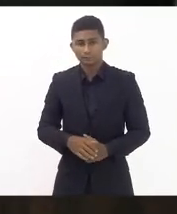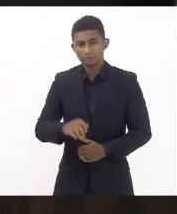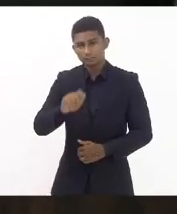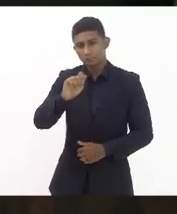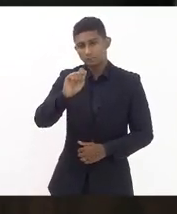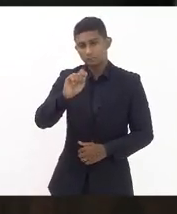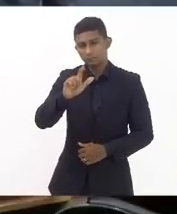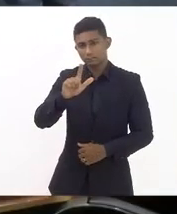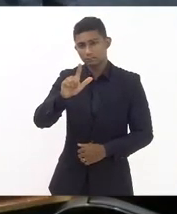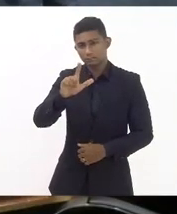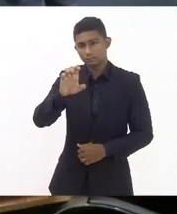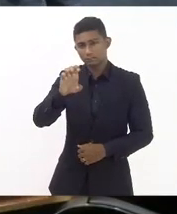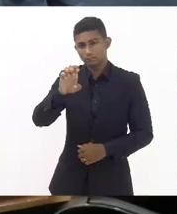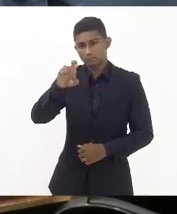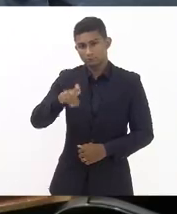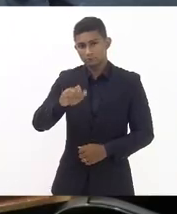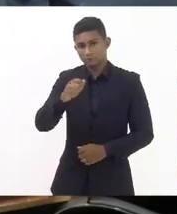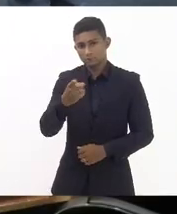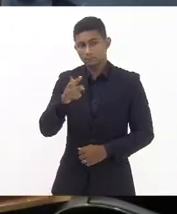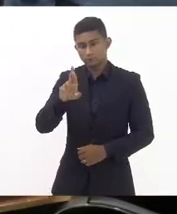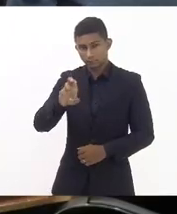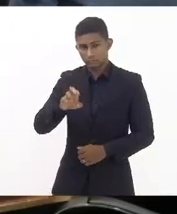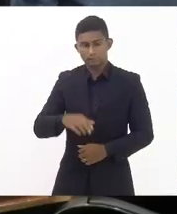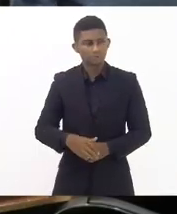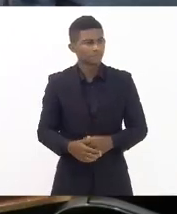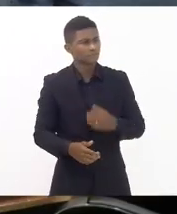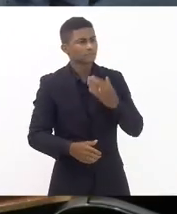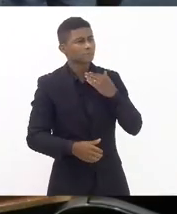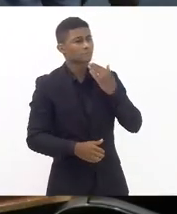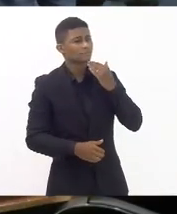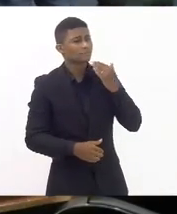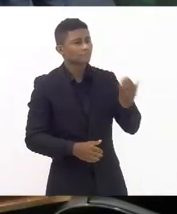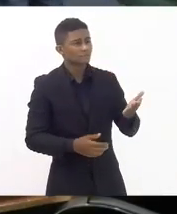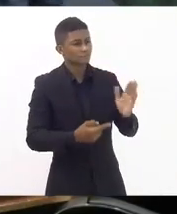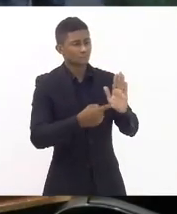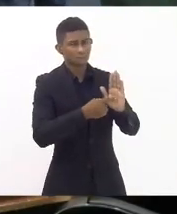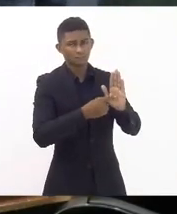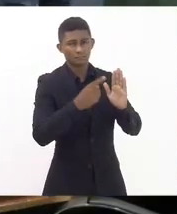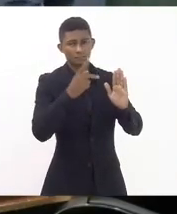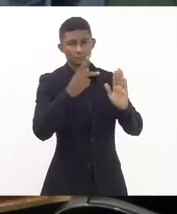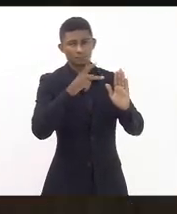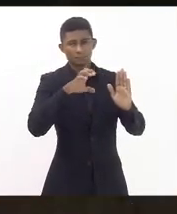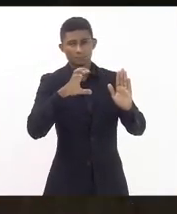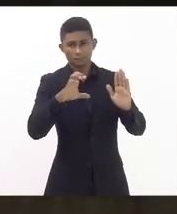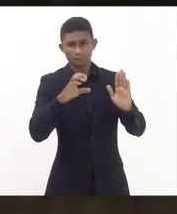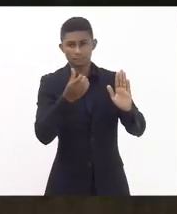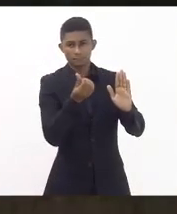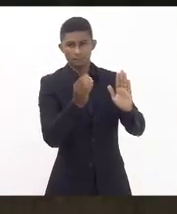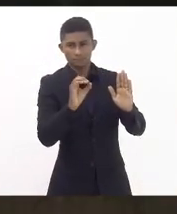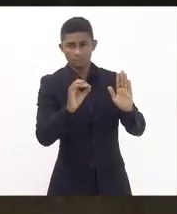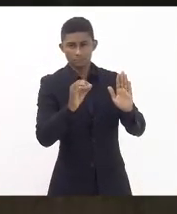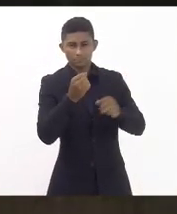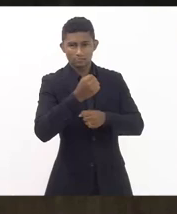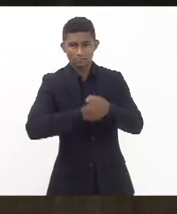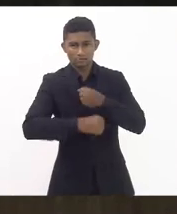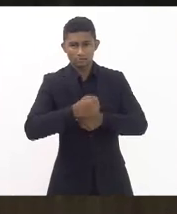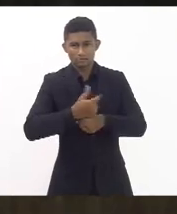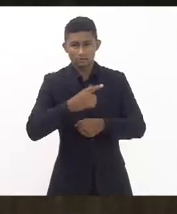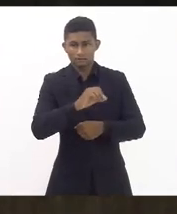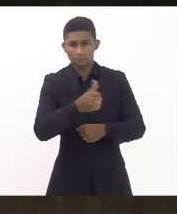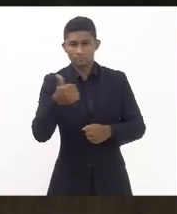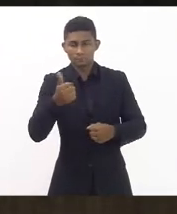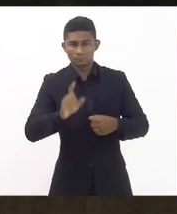Alexandre Freitas. Presidente, requerer a inclusão de pauta da PEC 60 de 2021. O projeto de